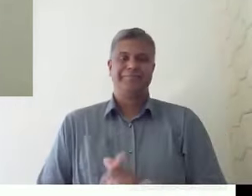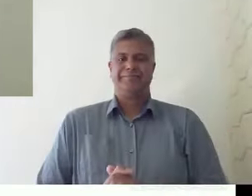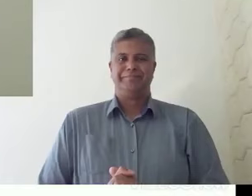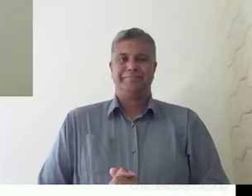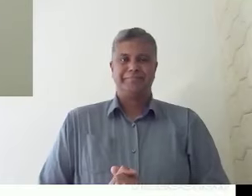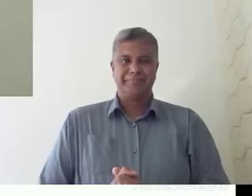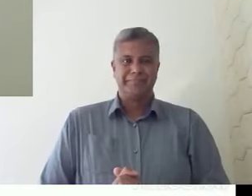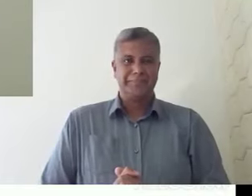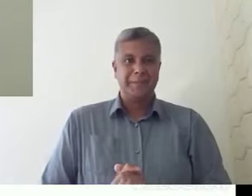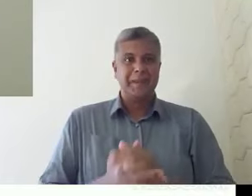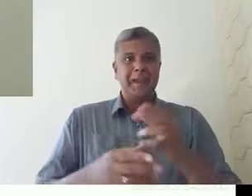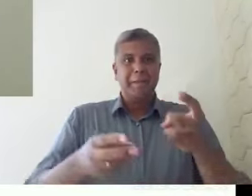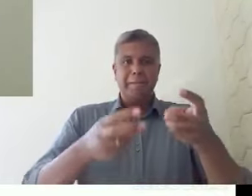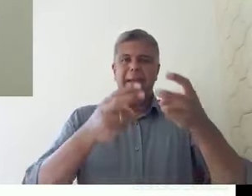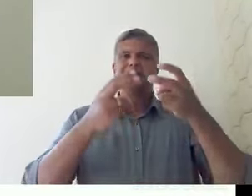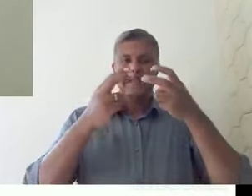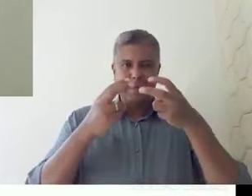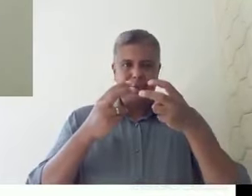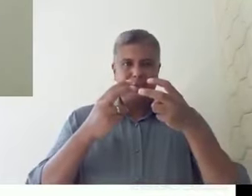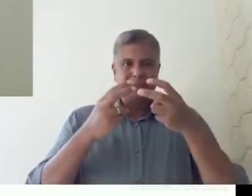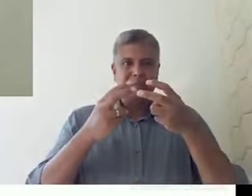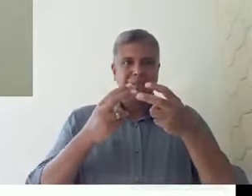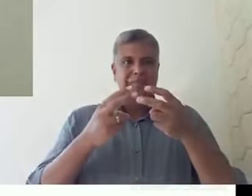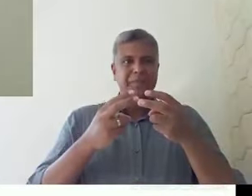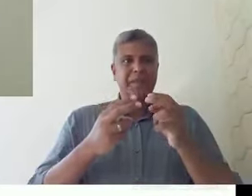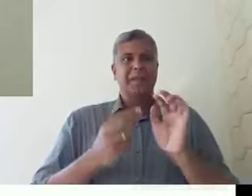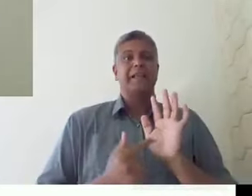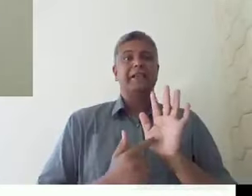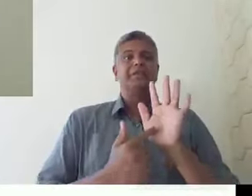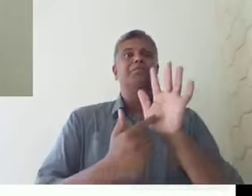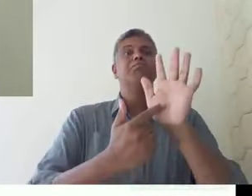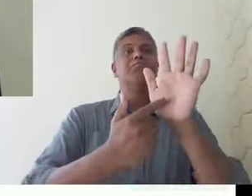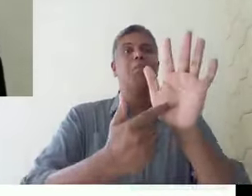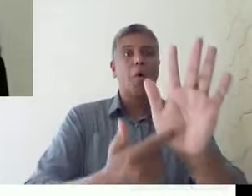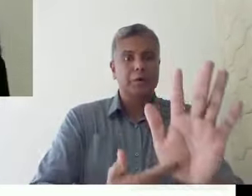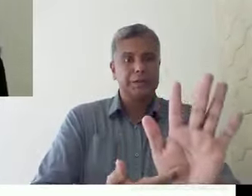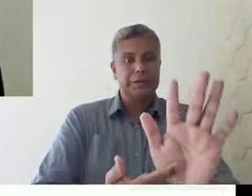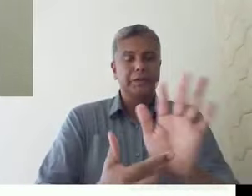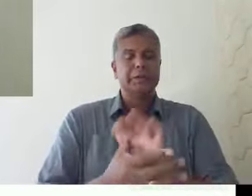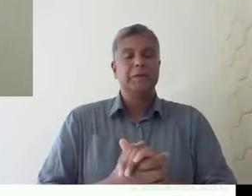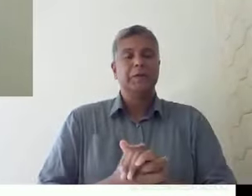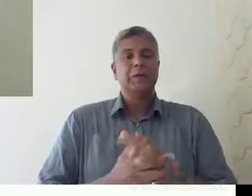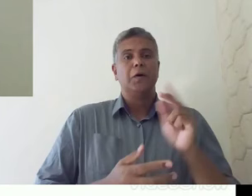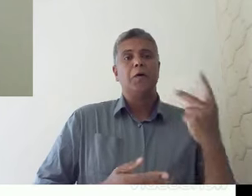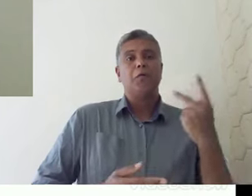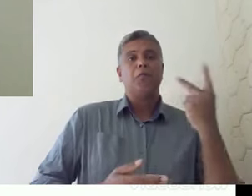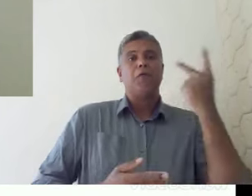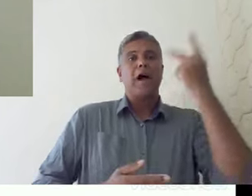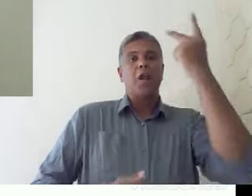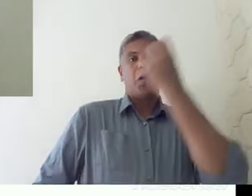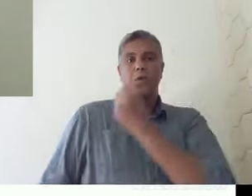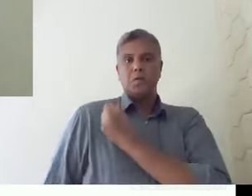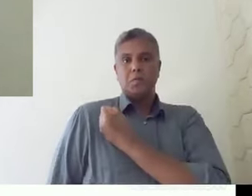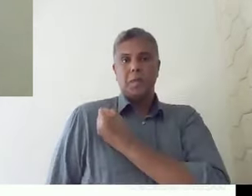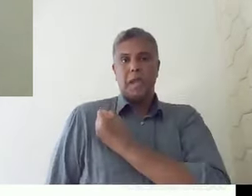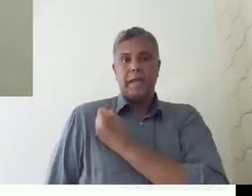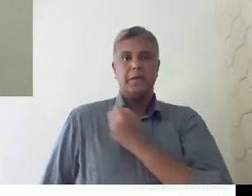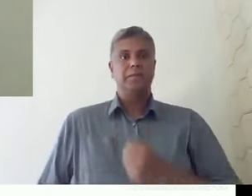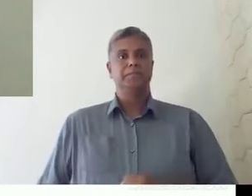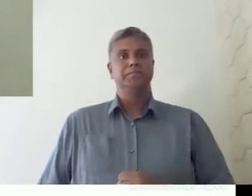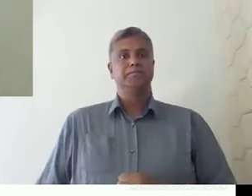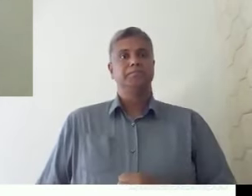compreendido. É fácil de você notar que ele só precisa de um